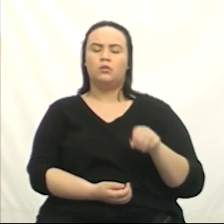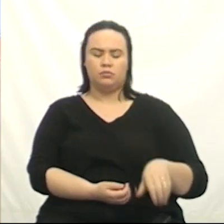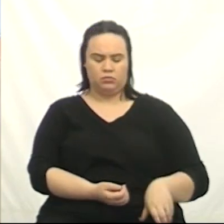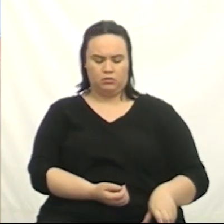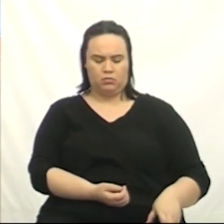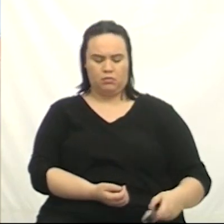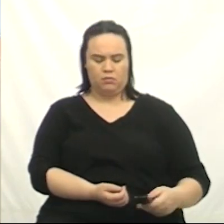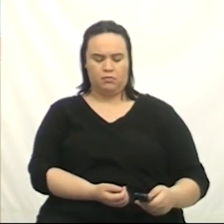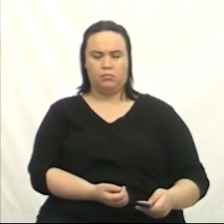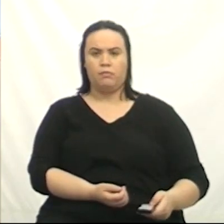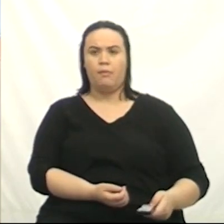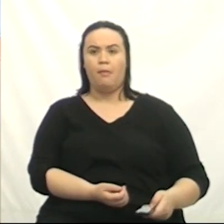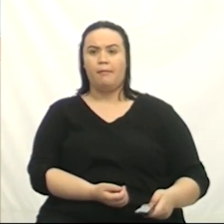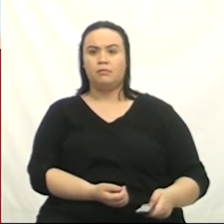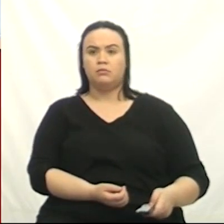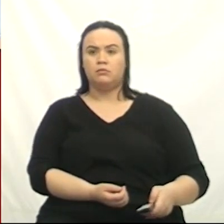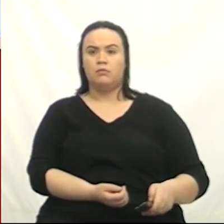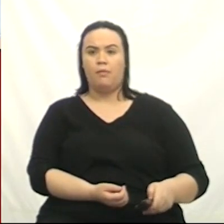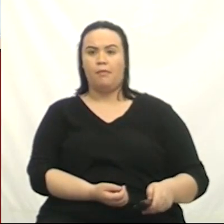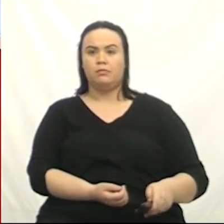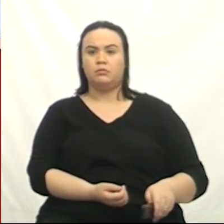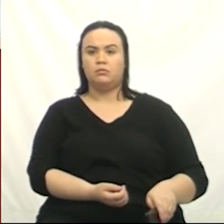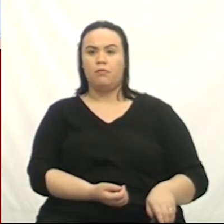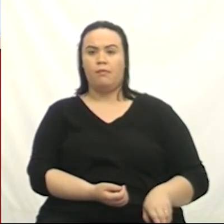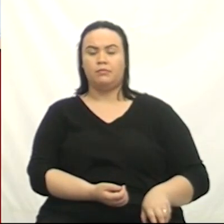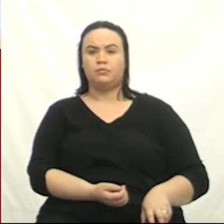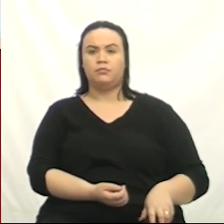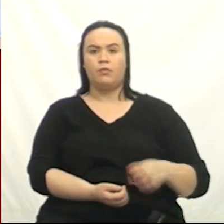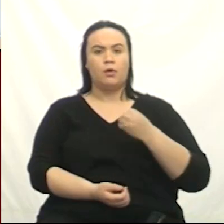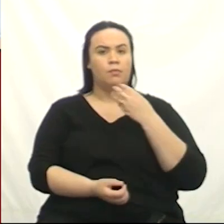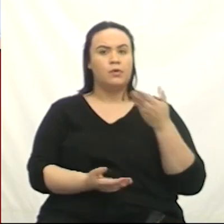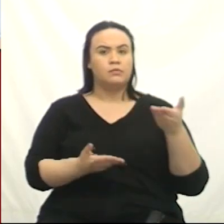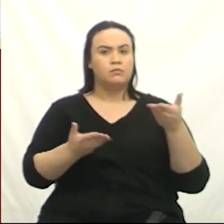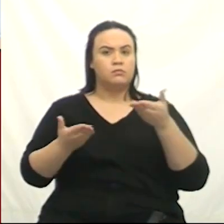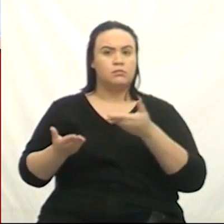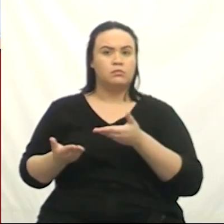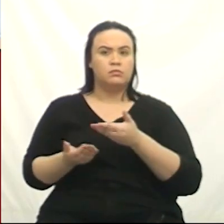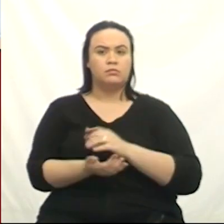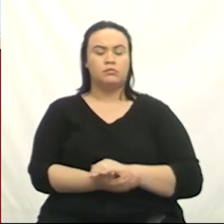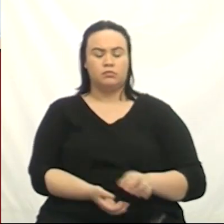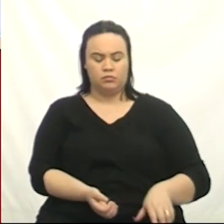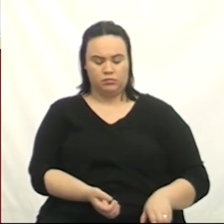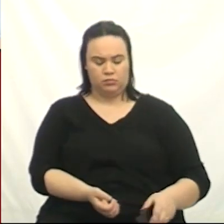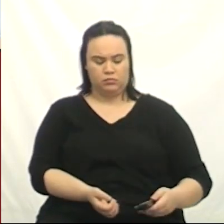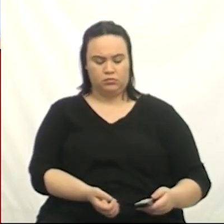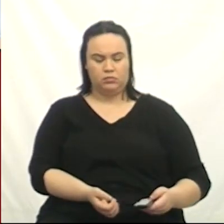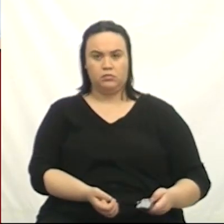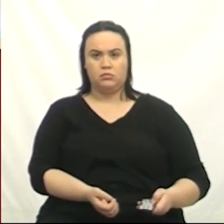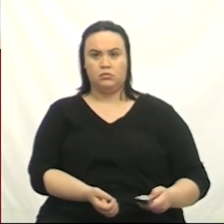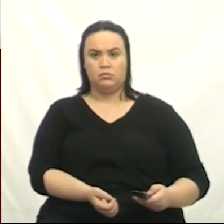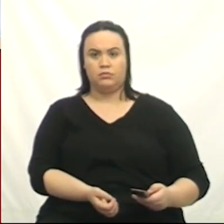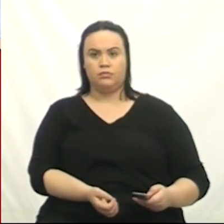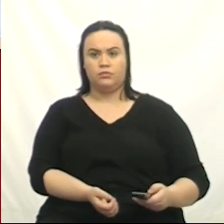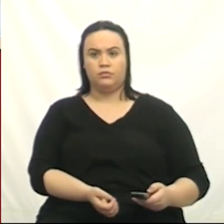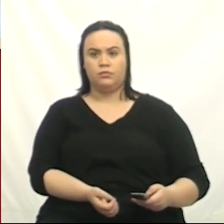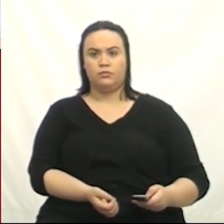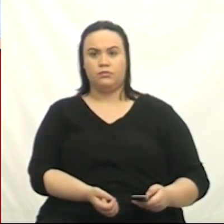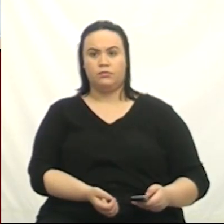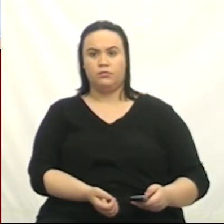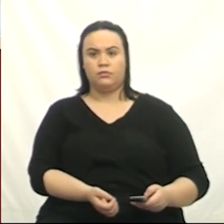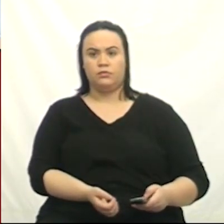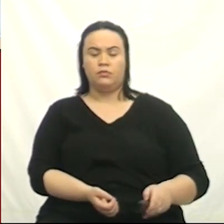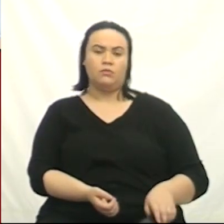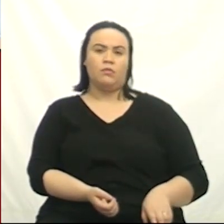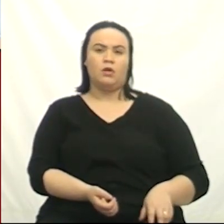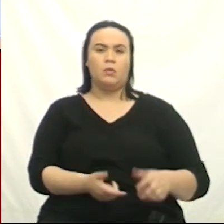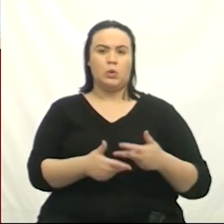Viola, sejam todos bem-vindos. Eu vou fazer uma fala referente a uma situação chata que tem acontecido